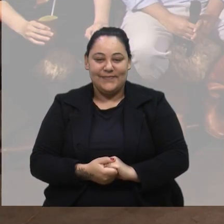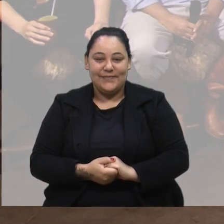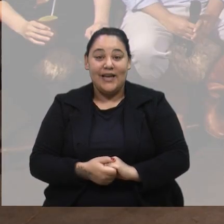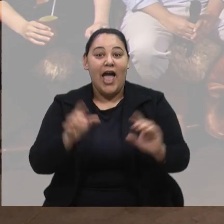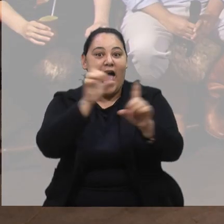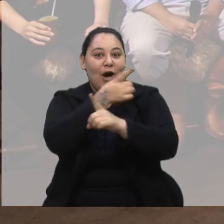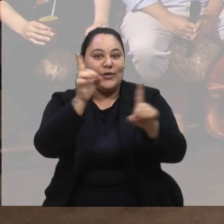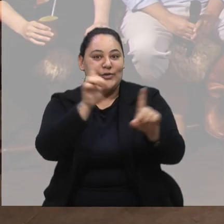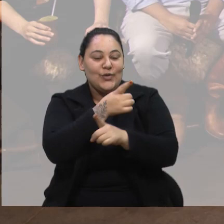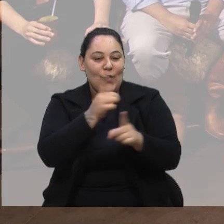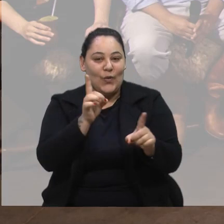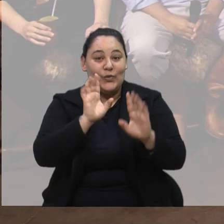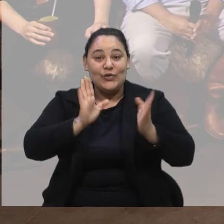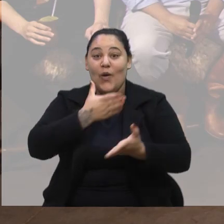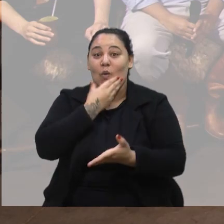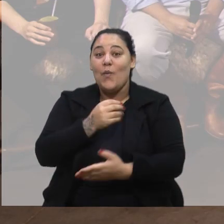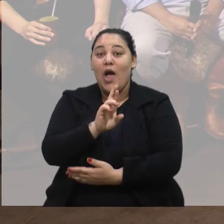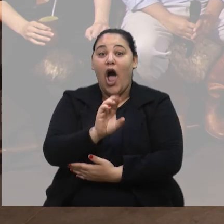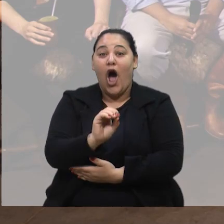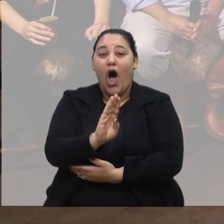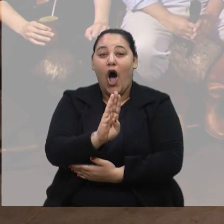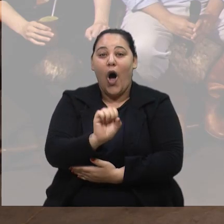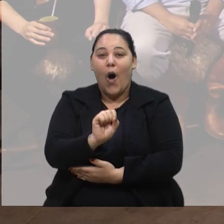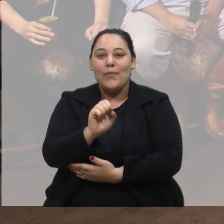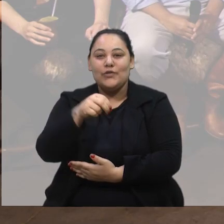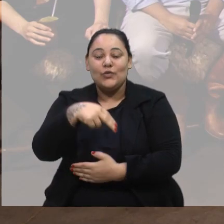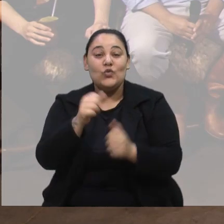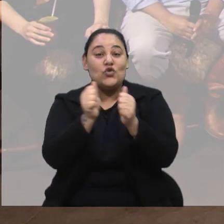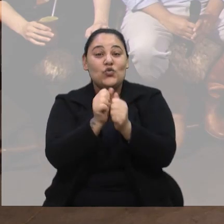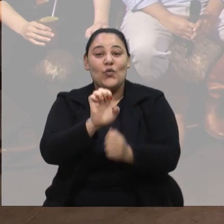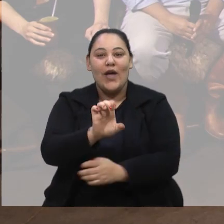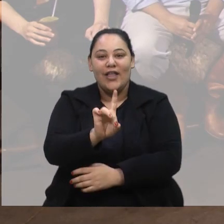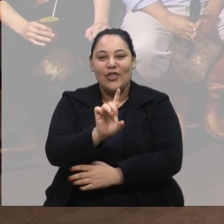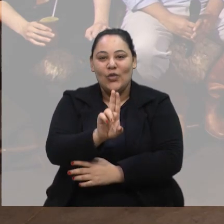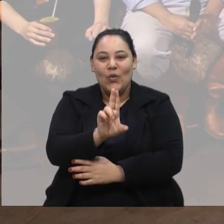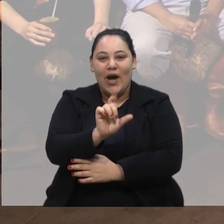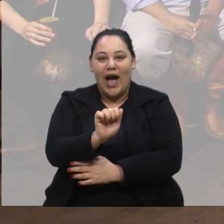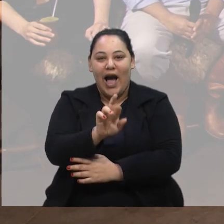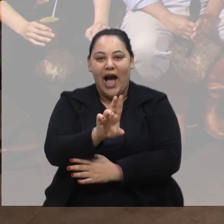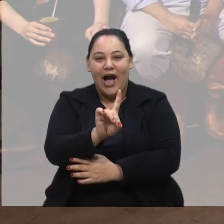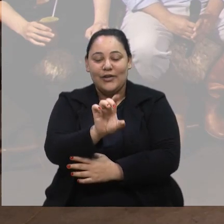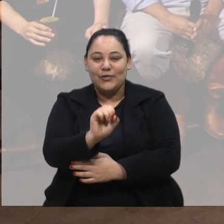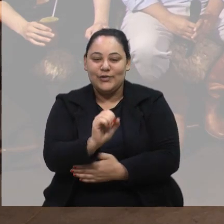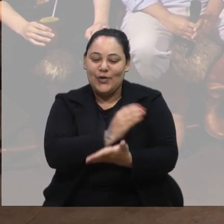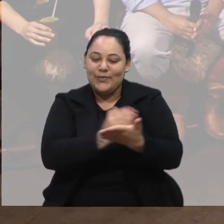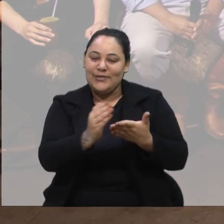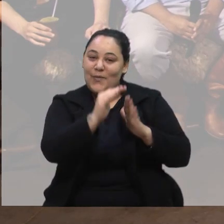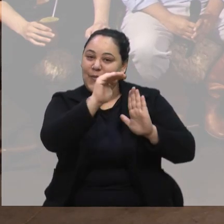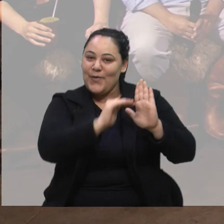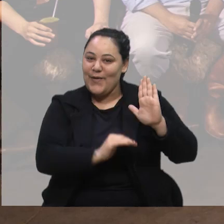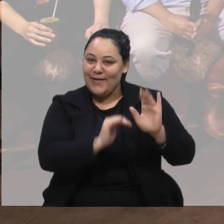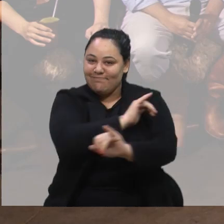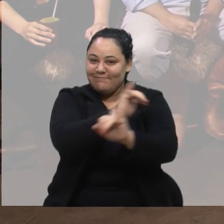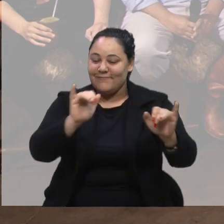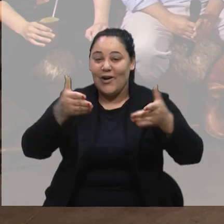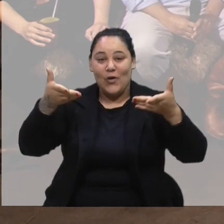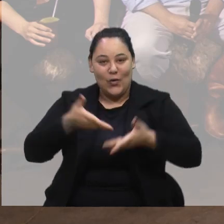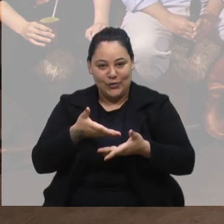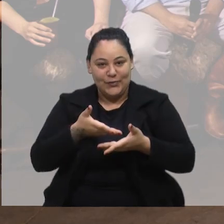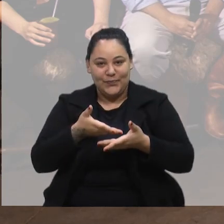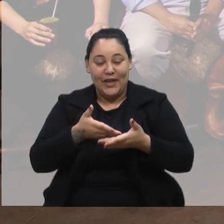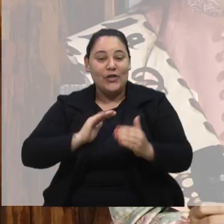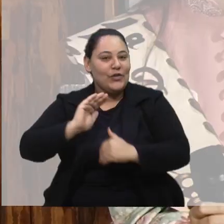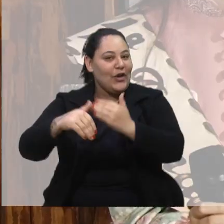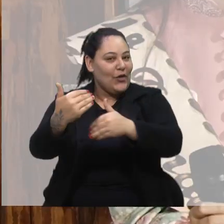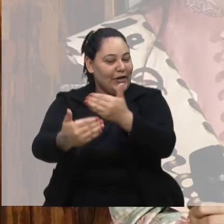Do Robson Bueira e do Eduardo Santos, que a gente começa o Mais Cultura de hoje. Ao longo do programa a gente também vai